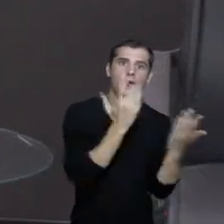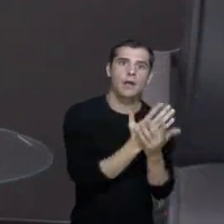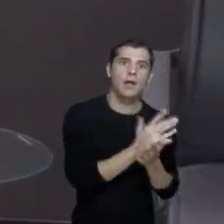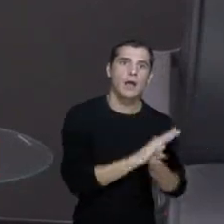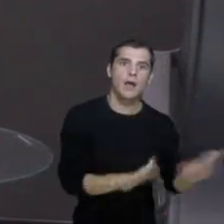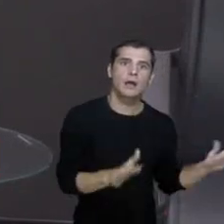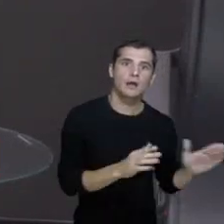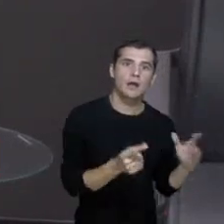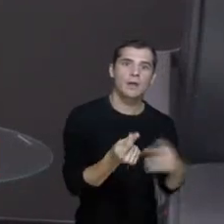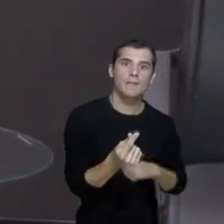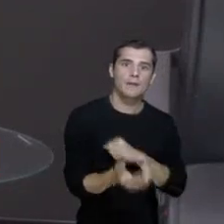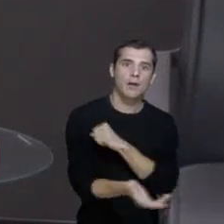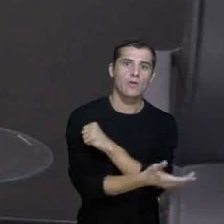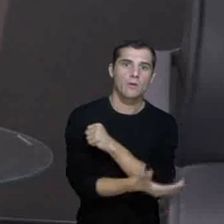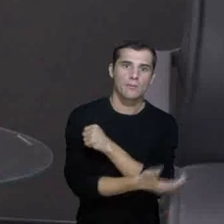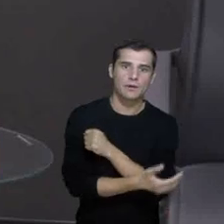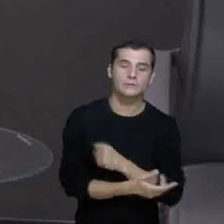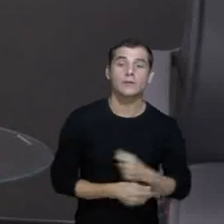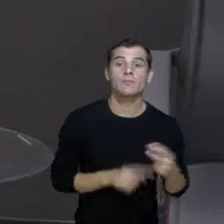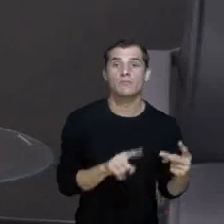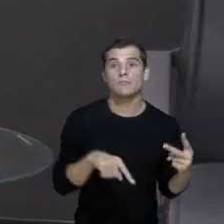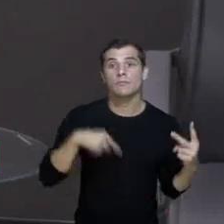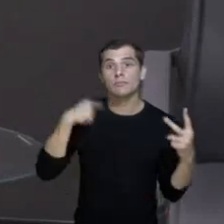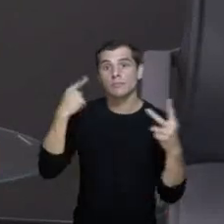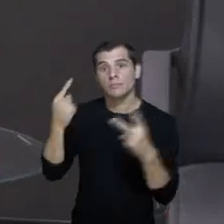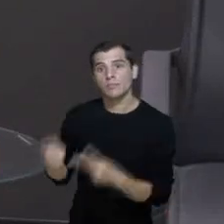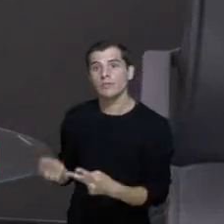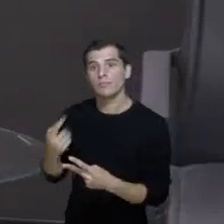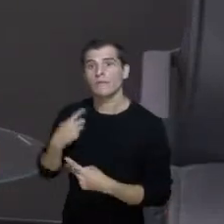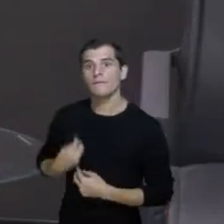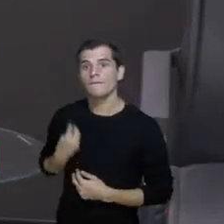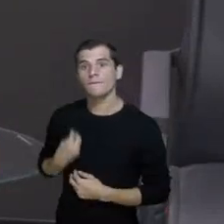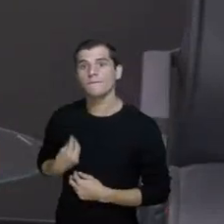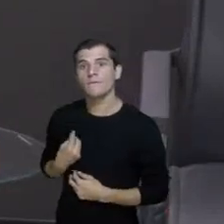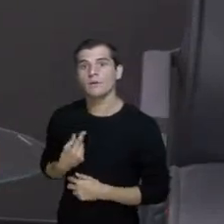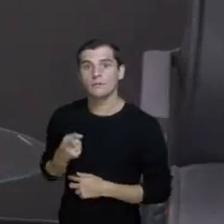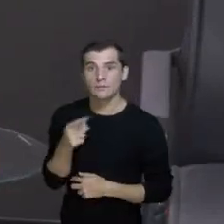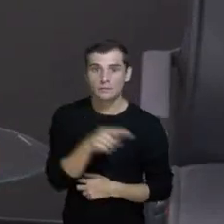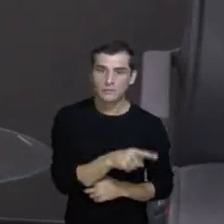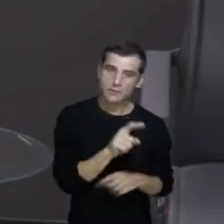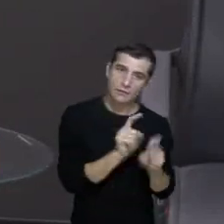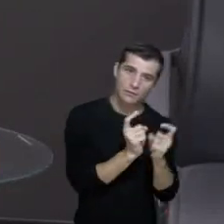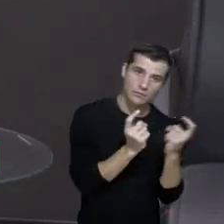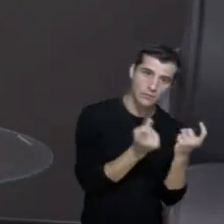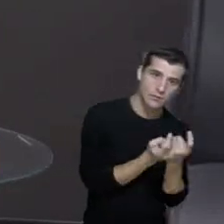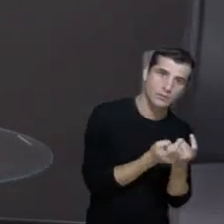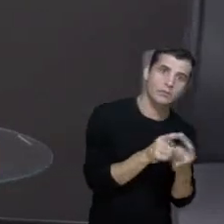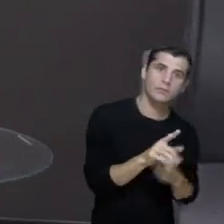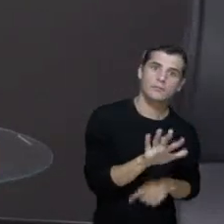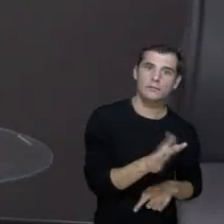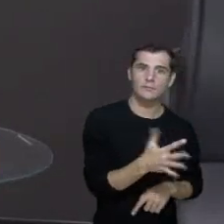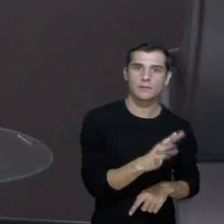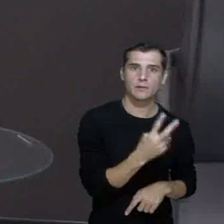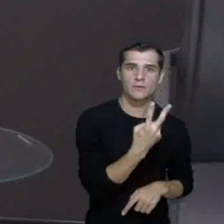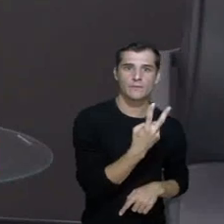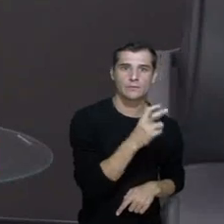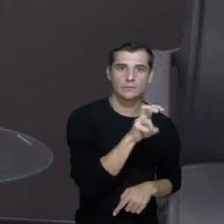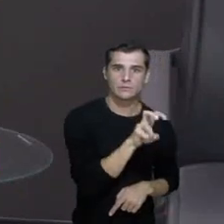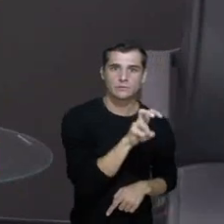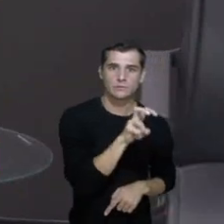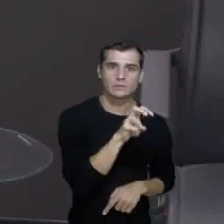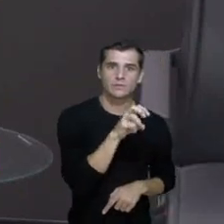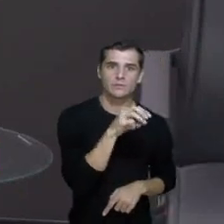recordam e chegando lá e era Engraçado que essa reunião que eu tive em torno de 25 minutos com o secretário geral da